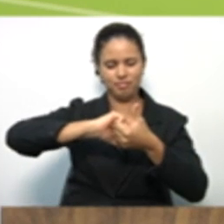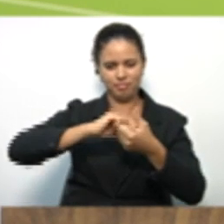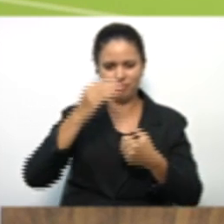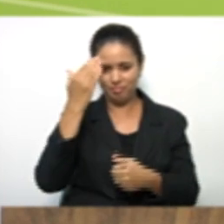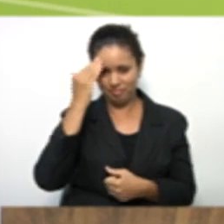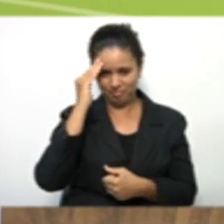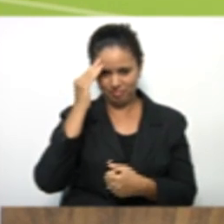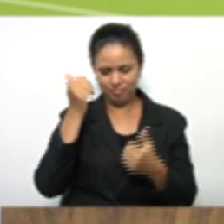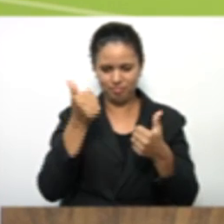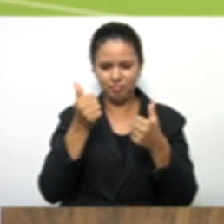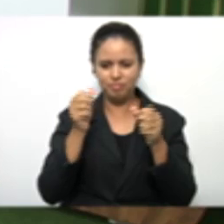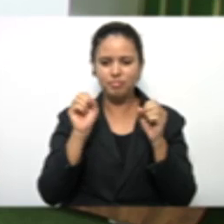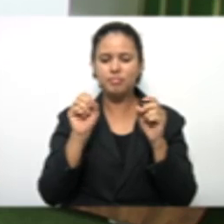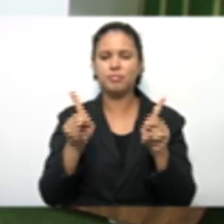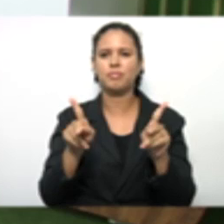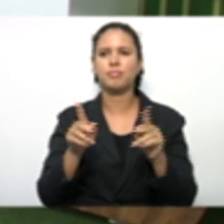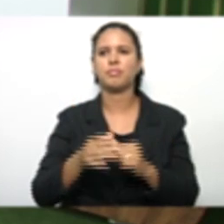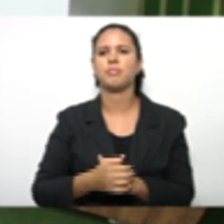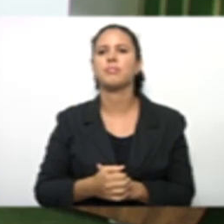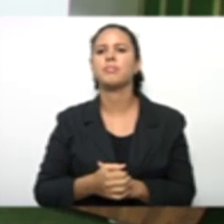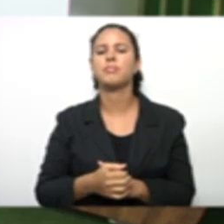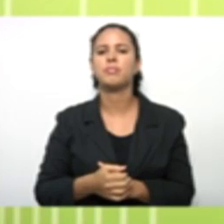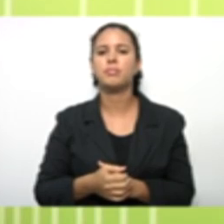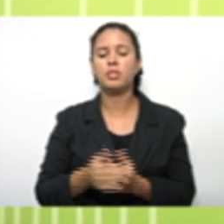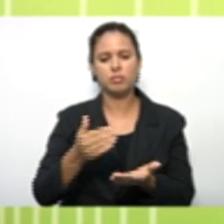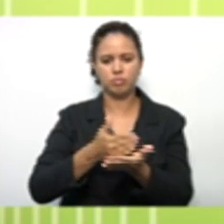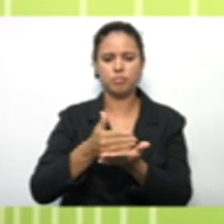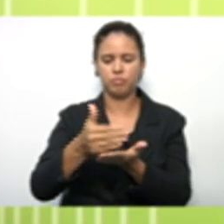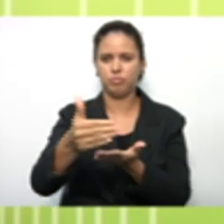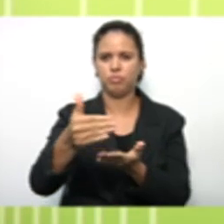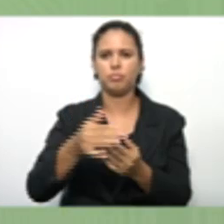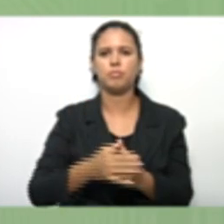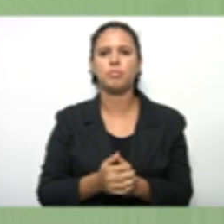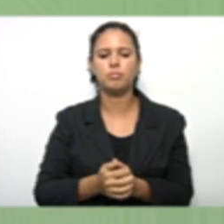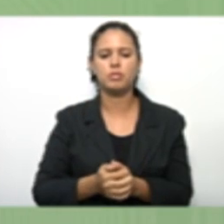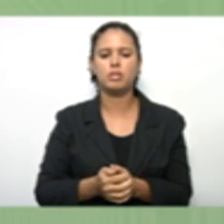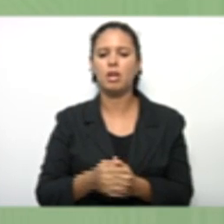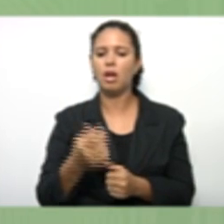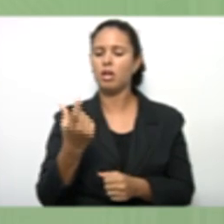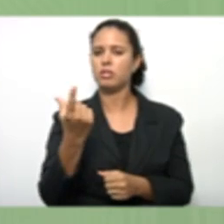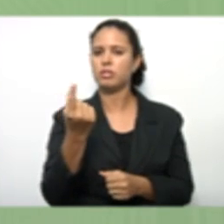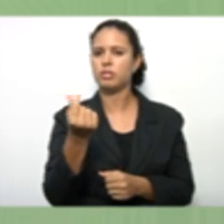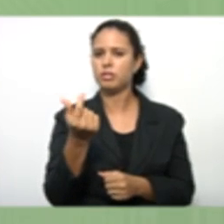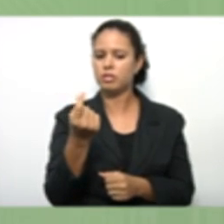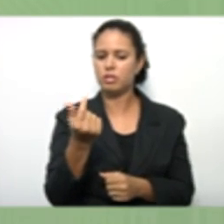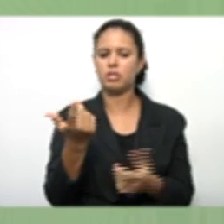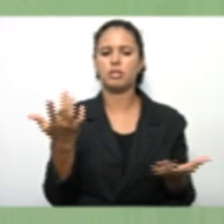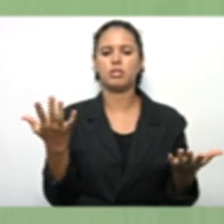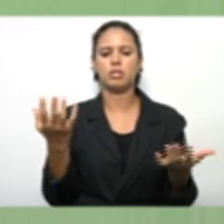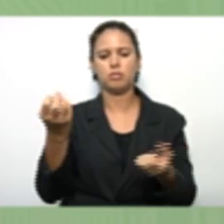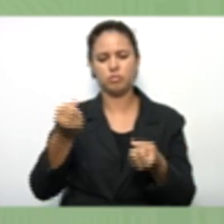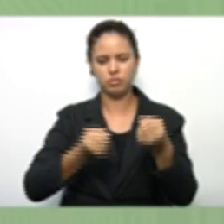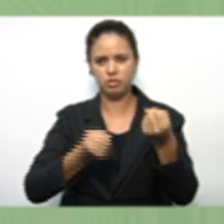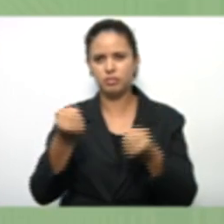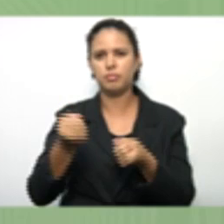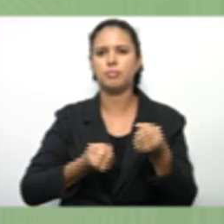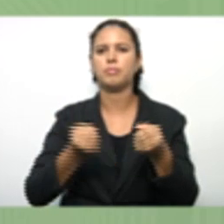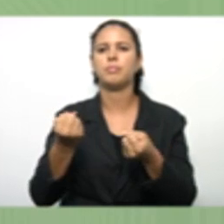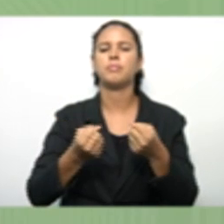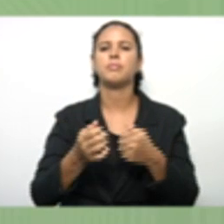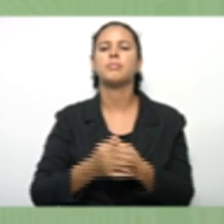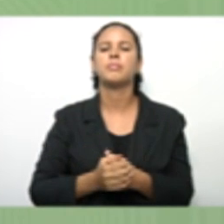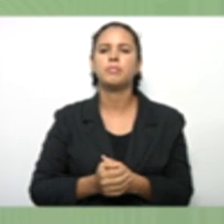ok? Ok, então, continuando, aí nós temos dinheiro, né? Veículos,